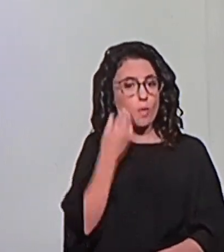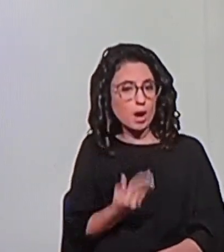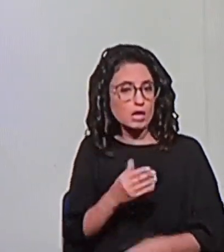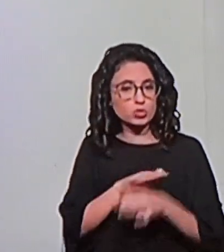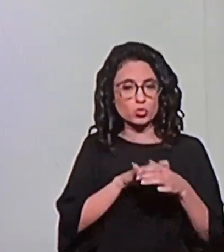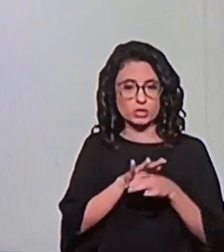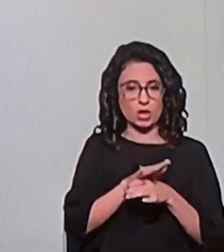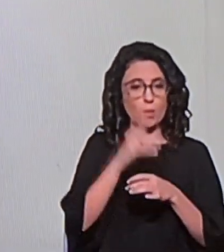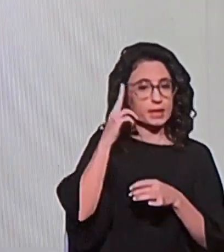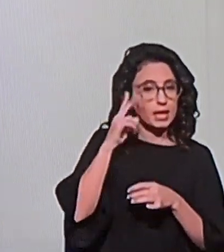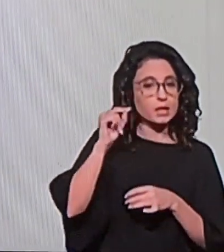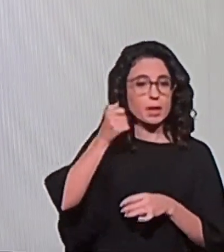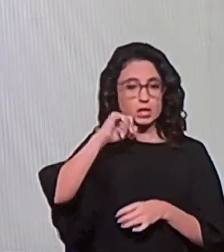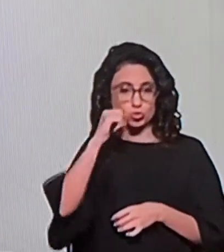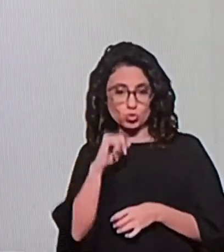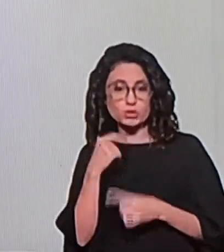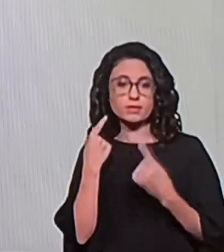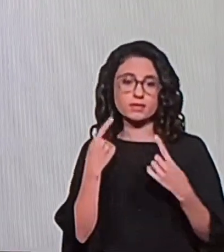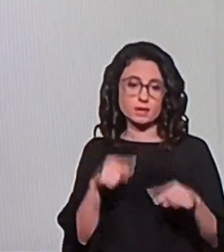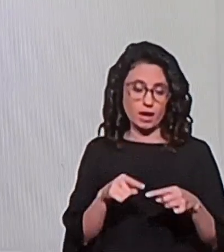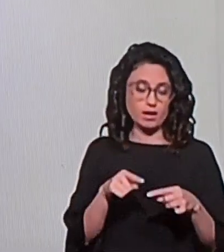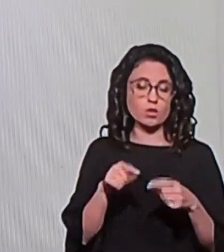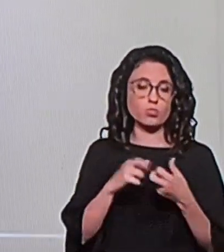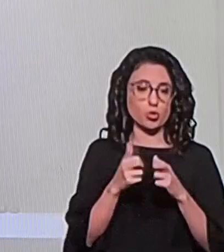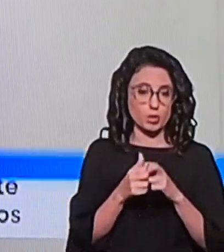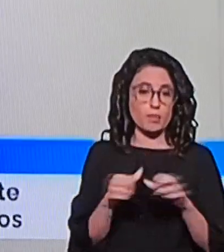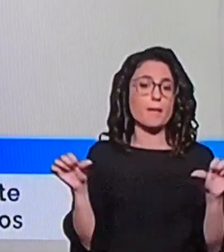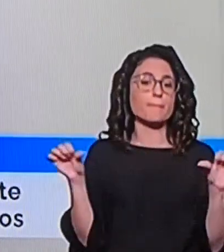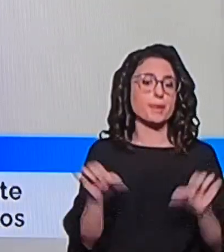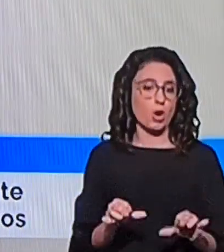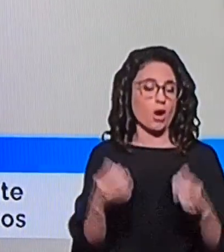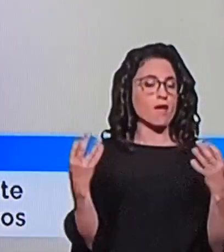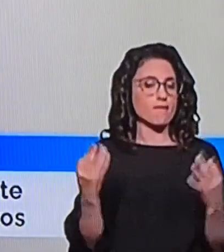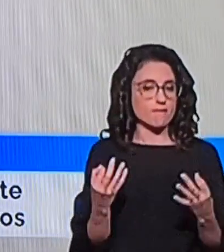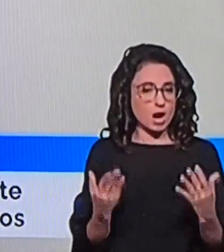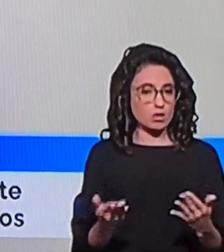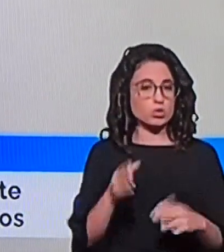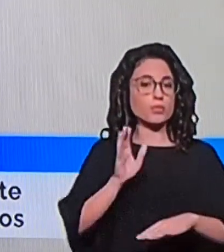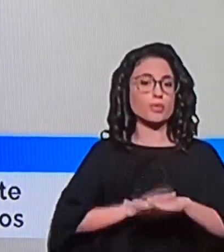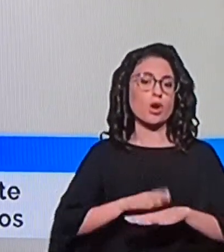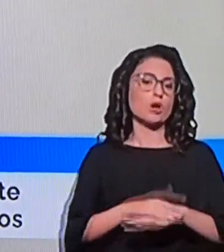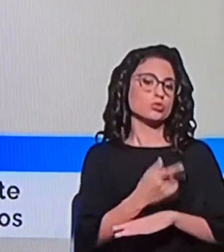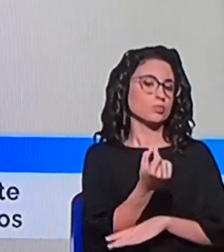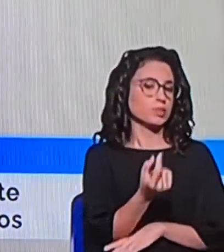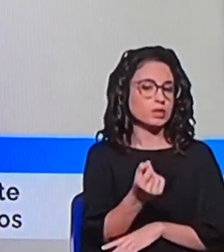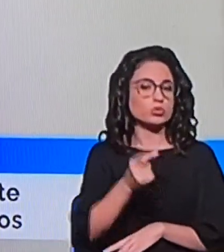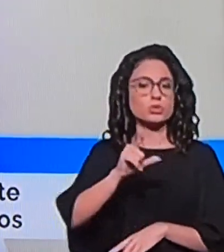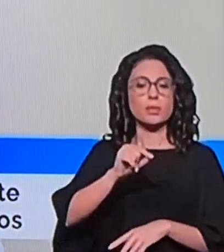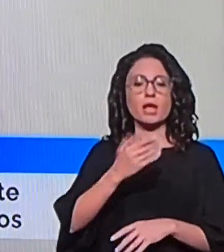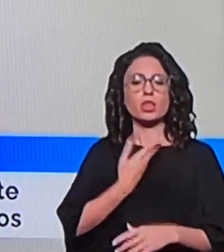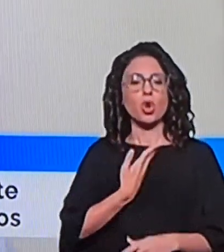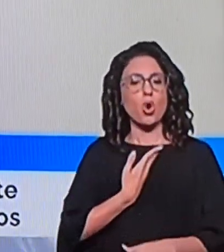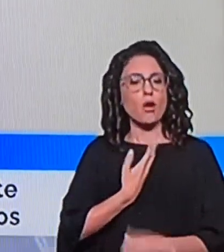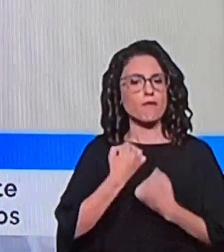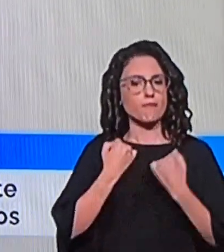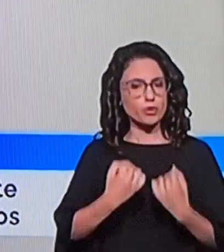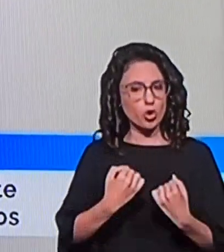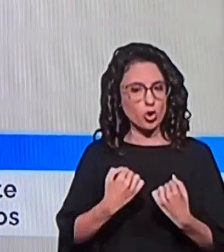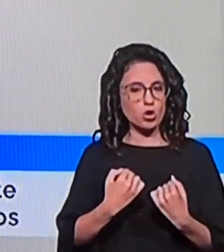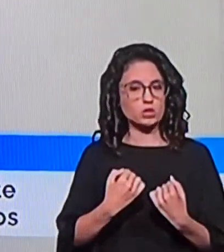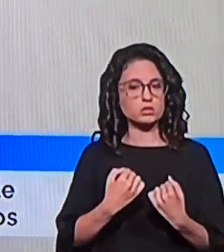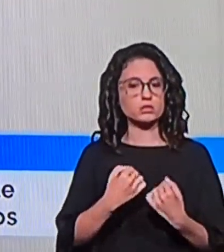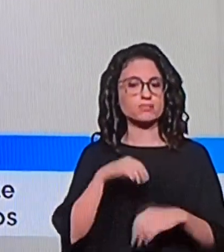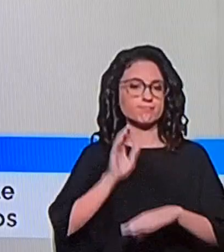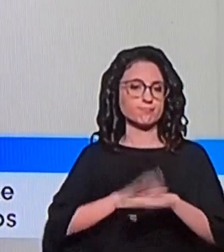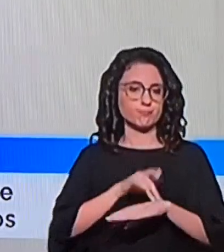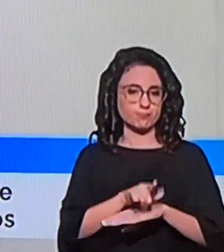que tem sido mais atingidos e fustigados por este fenómeno, porque já sabemos devido ao preço, devido à potência da droga, devido